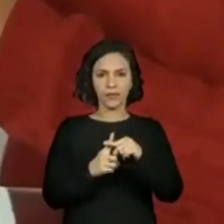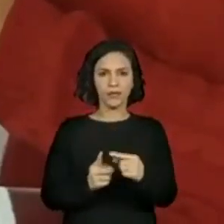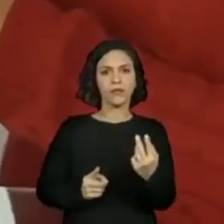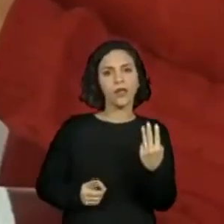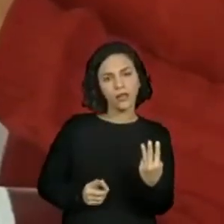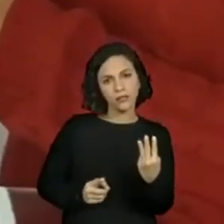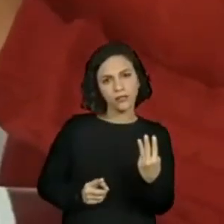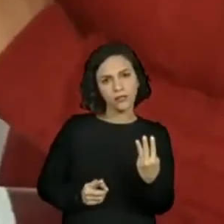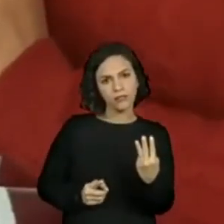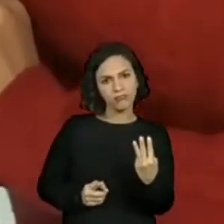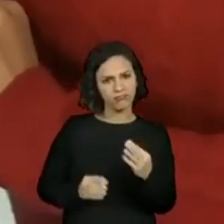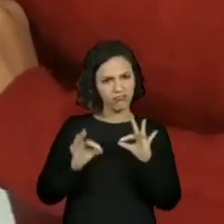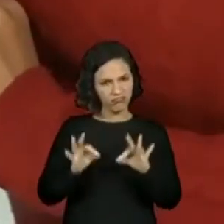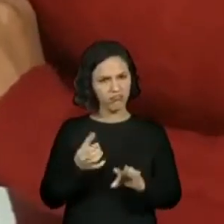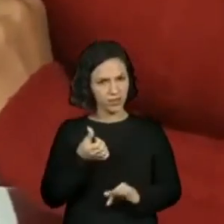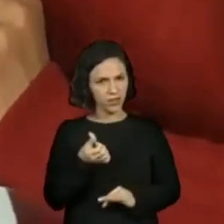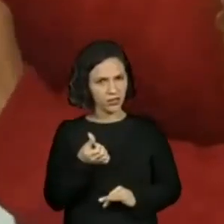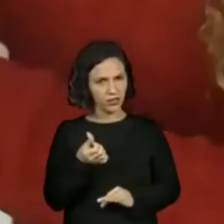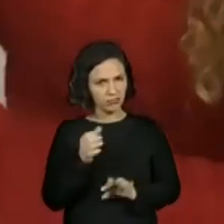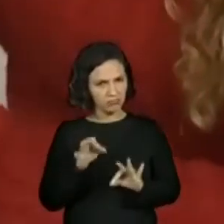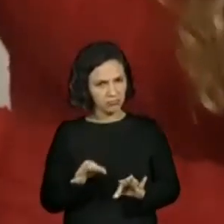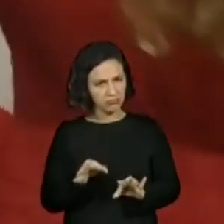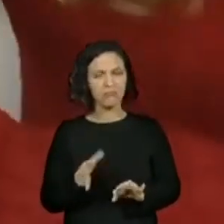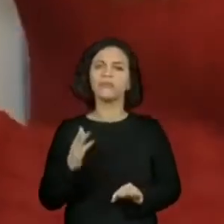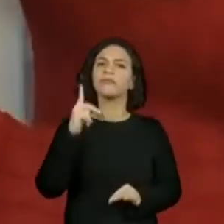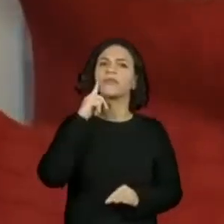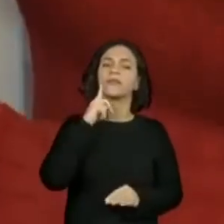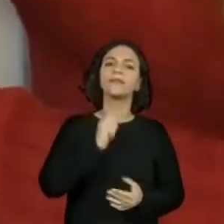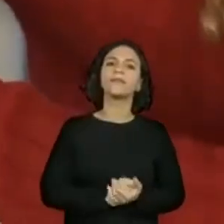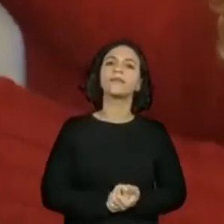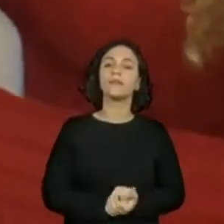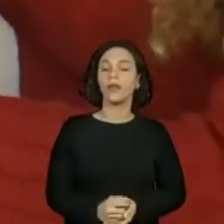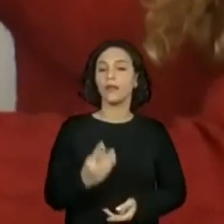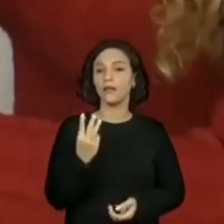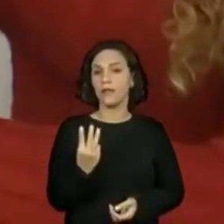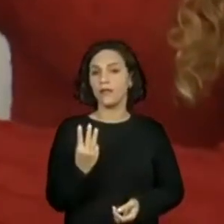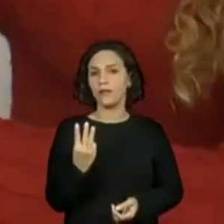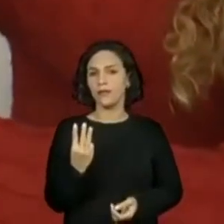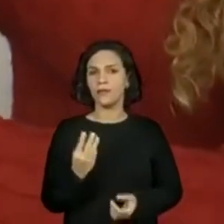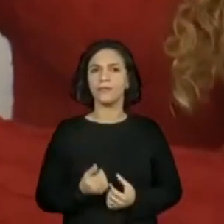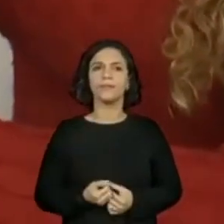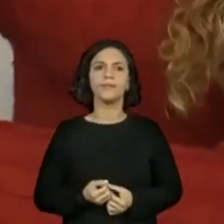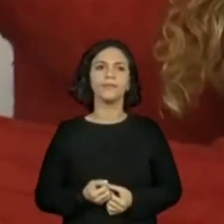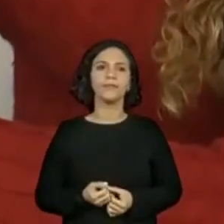6? Vamos limpar a operação anterior. 3. 3.